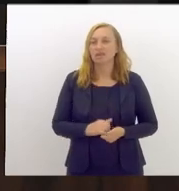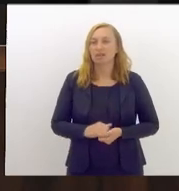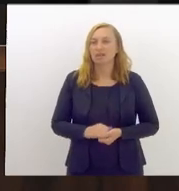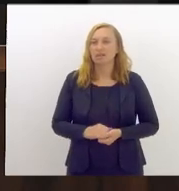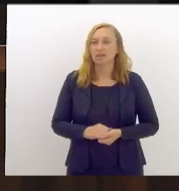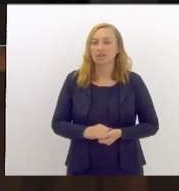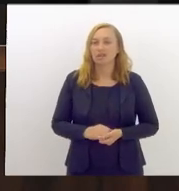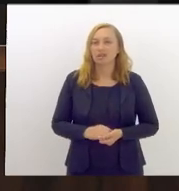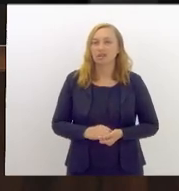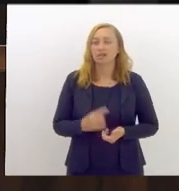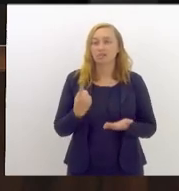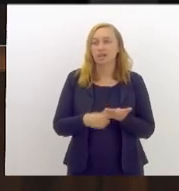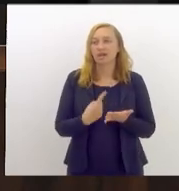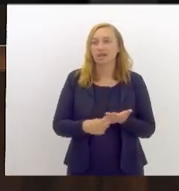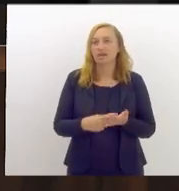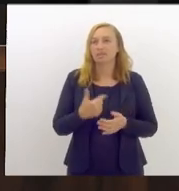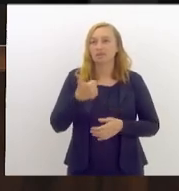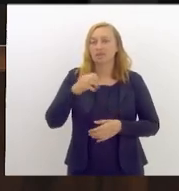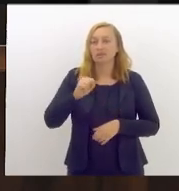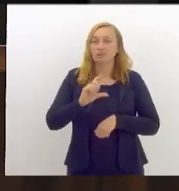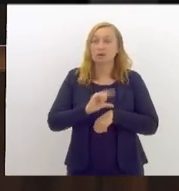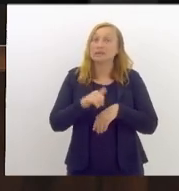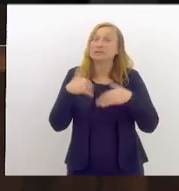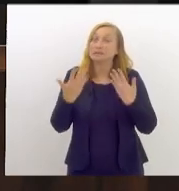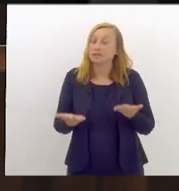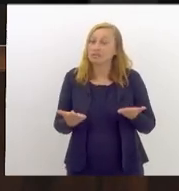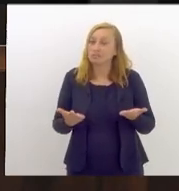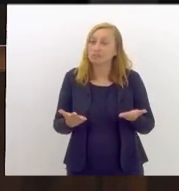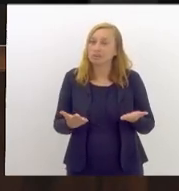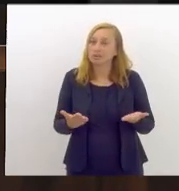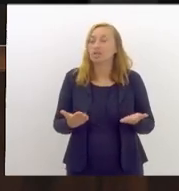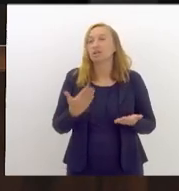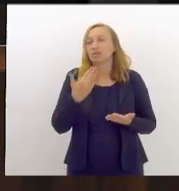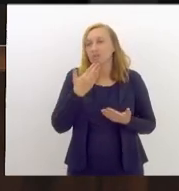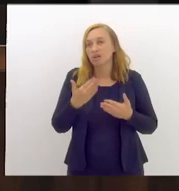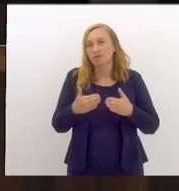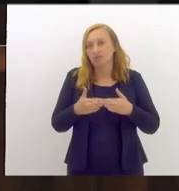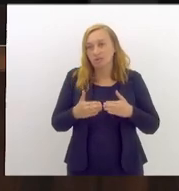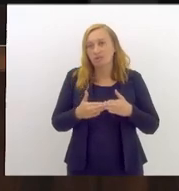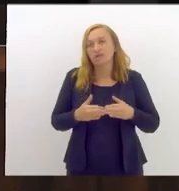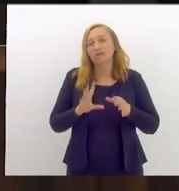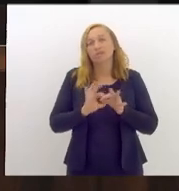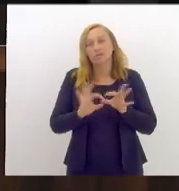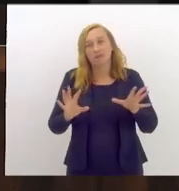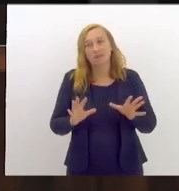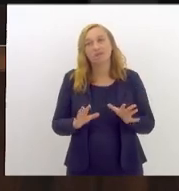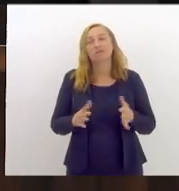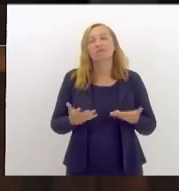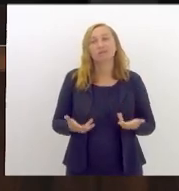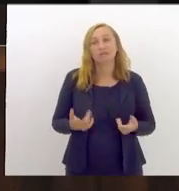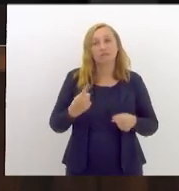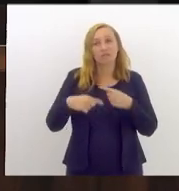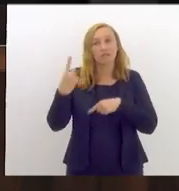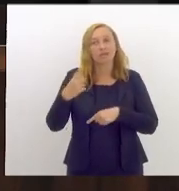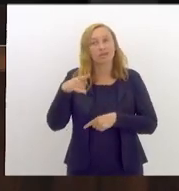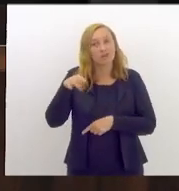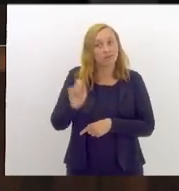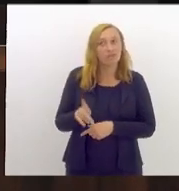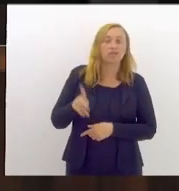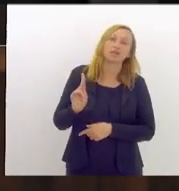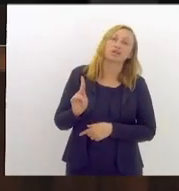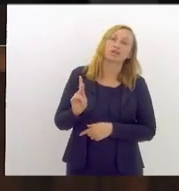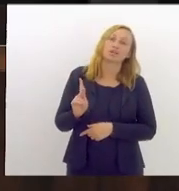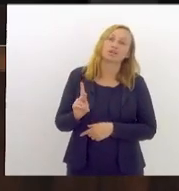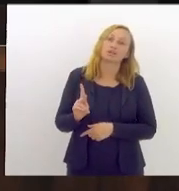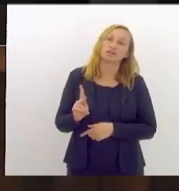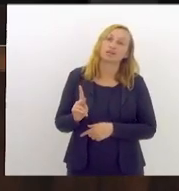ela tava marcado para 18 horas então eu por favor como a democracia que sempre esperou que no alok